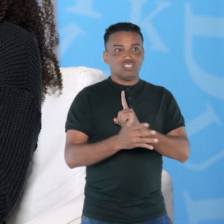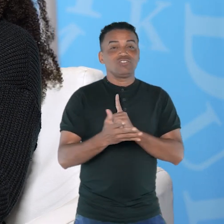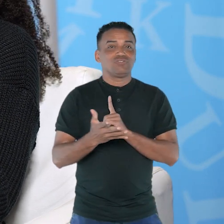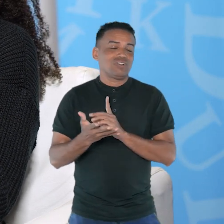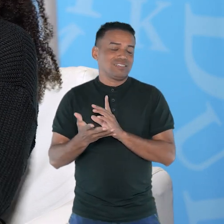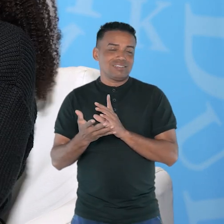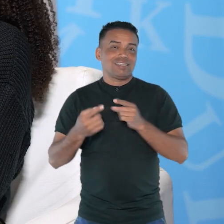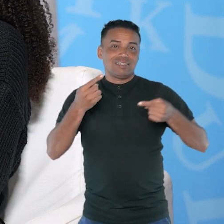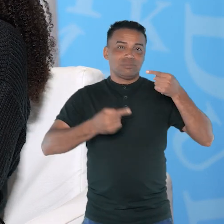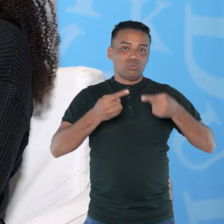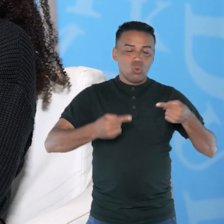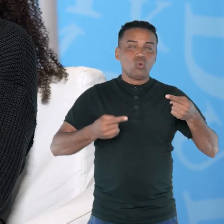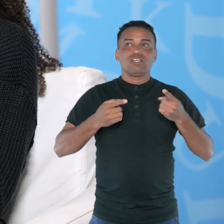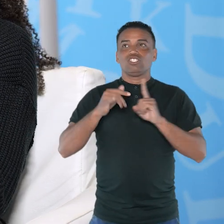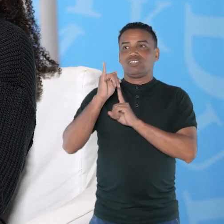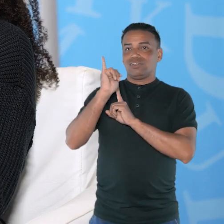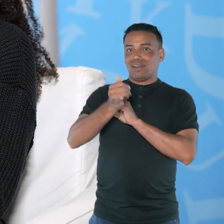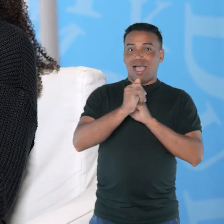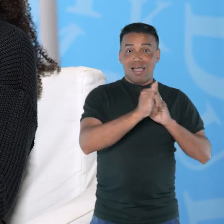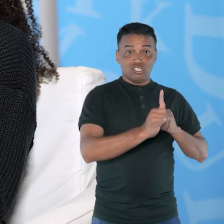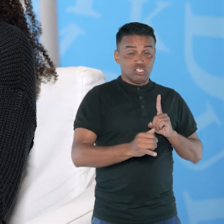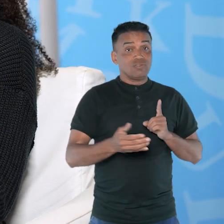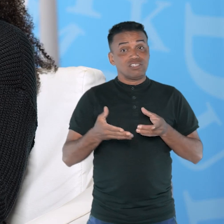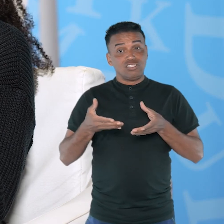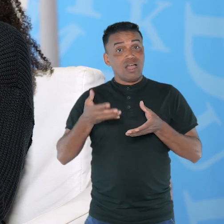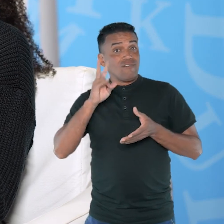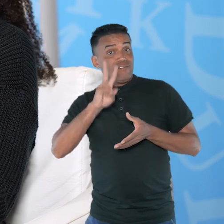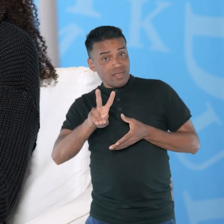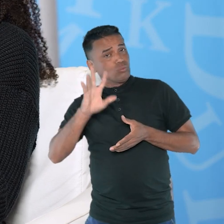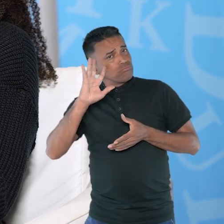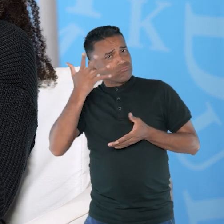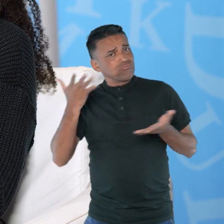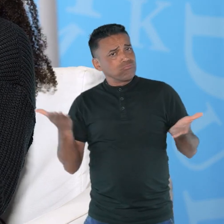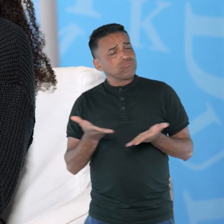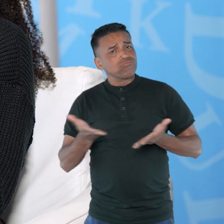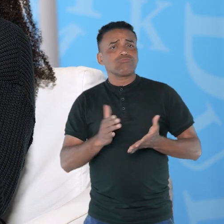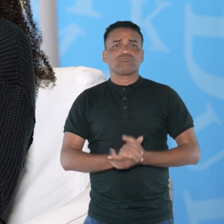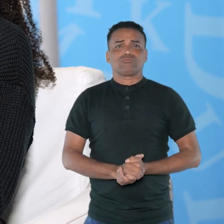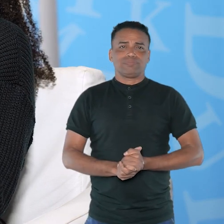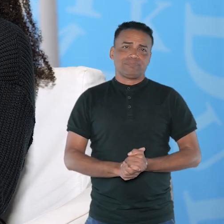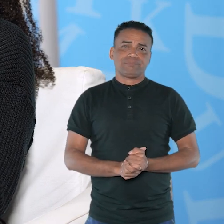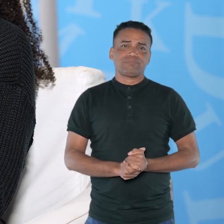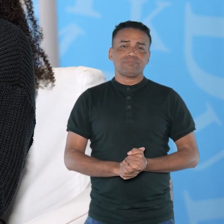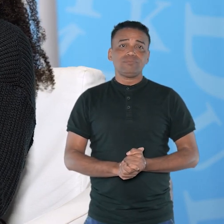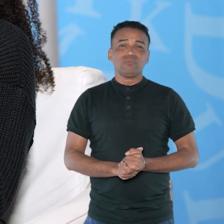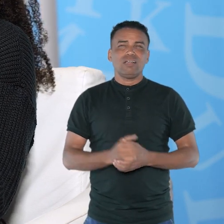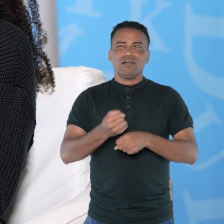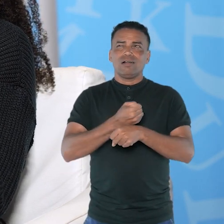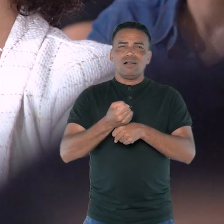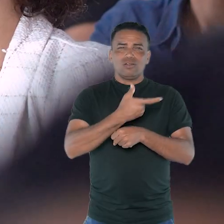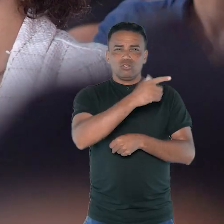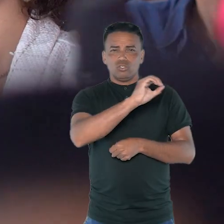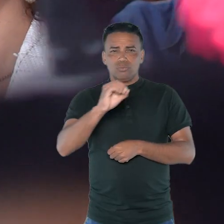as disputas de narrativas que a gente está vivenciando e a gente está vendo acontecer na nossa frente. Então, assim, em 2004,